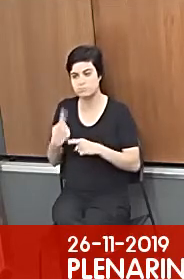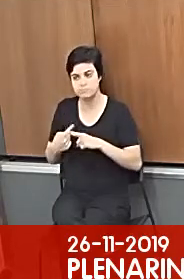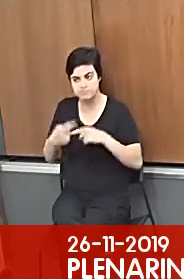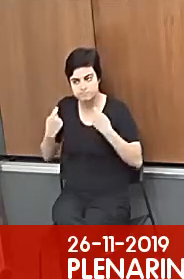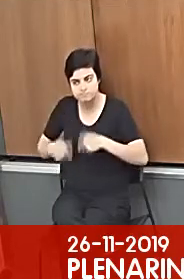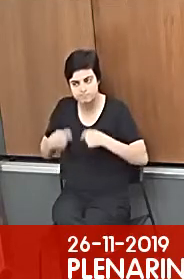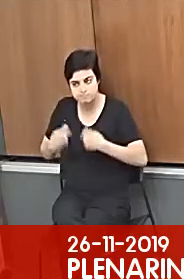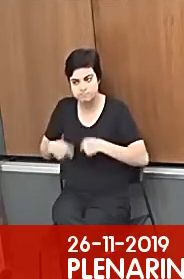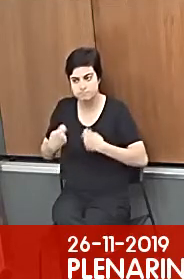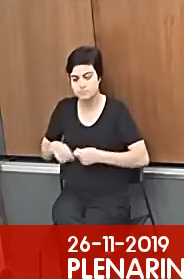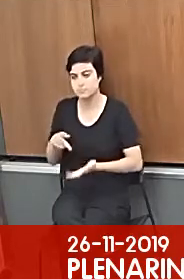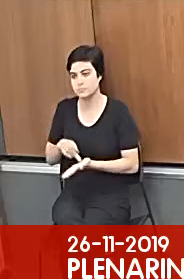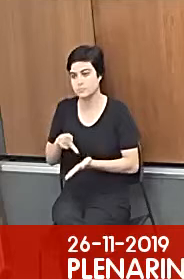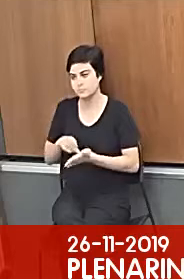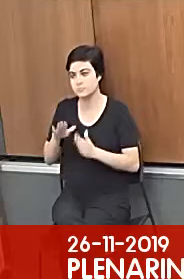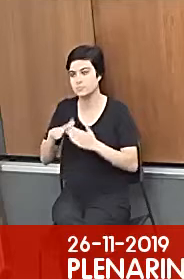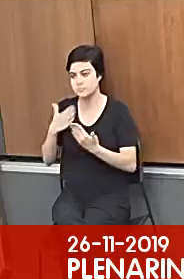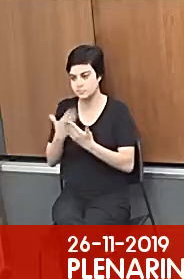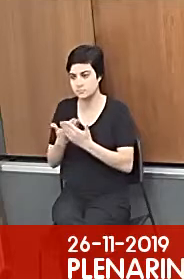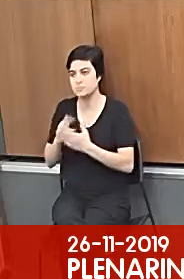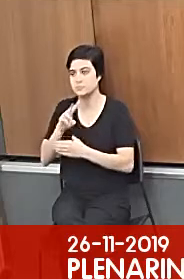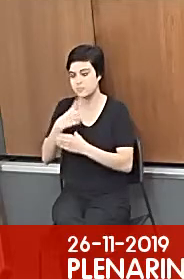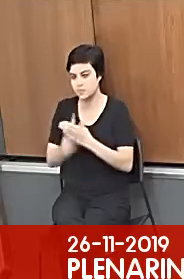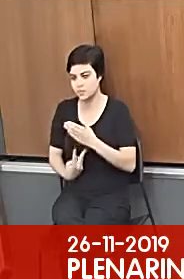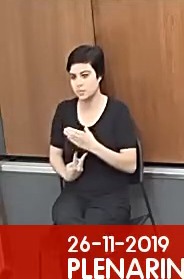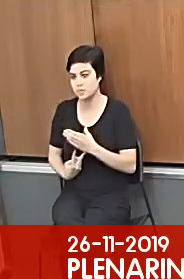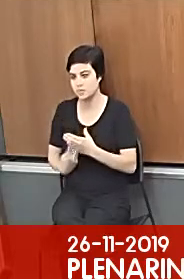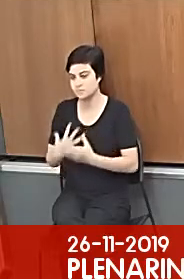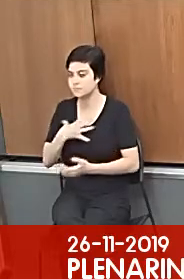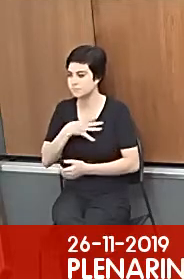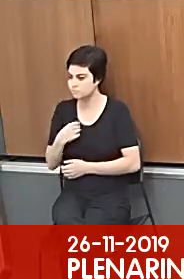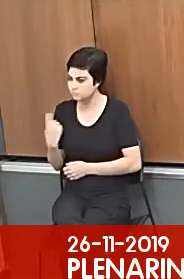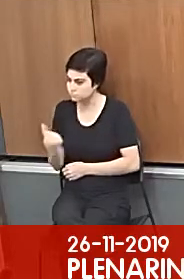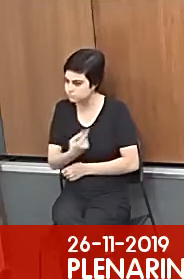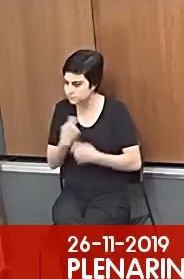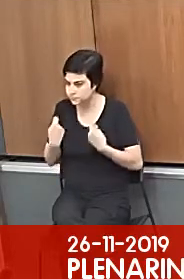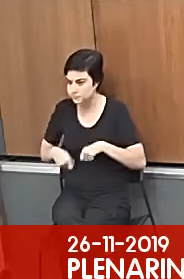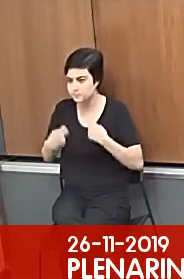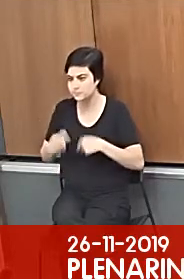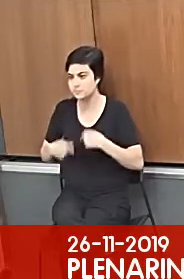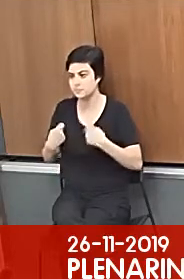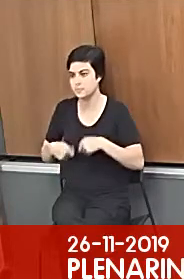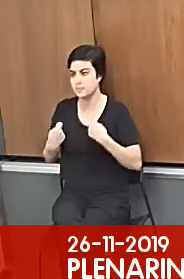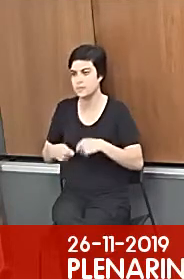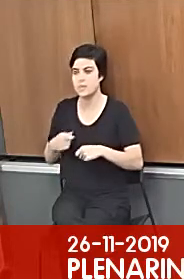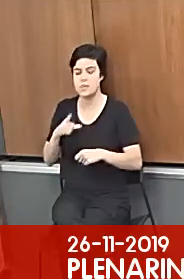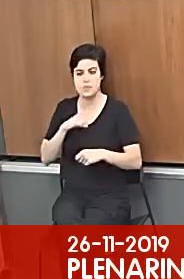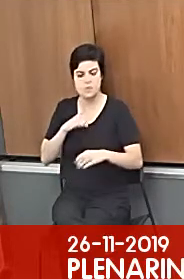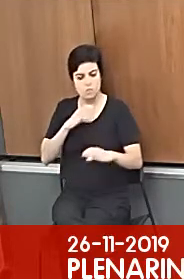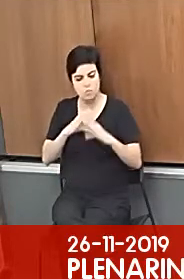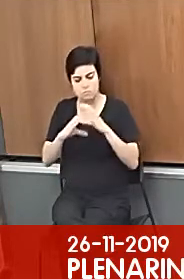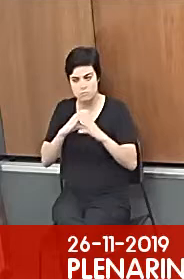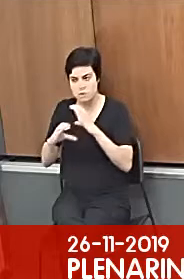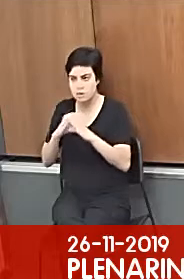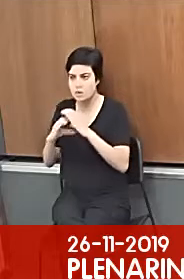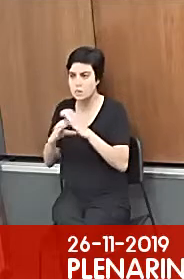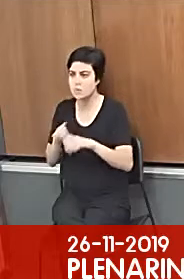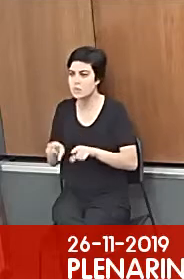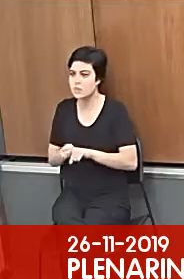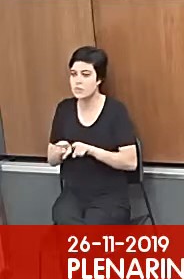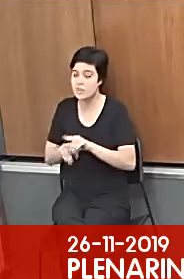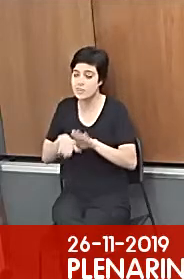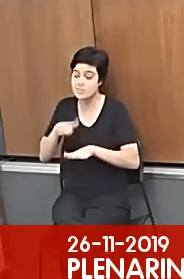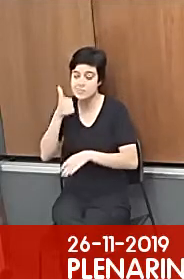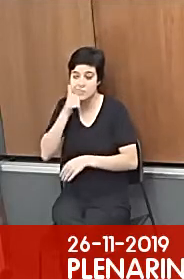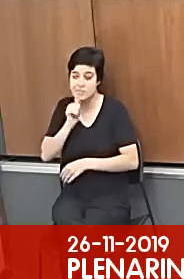precisamos mesmo uma escola bilíngue, porque nossos filhos estão precisando trabalhar mais a comunicação e também muitas mães que estão